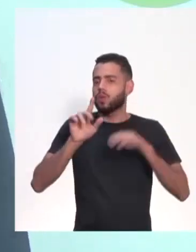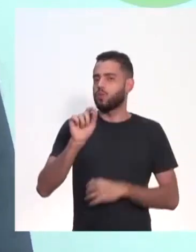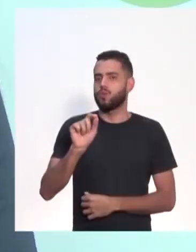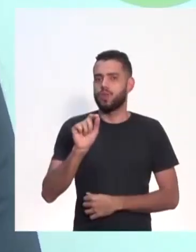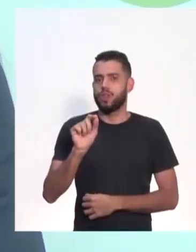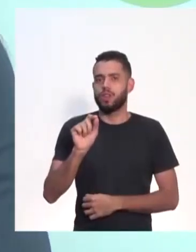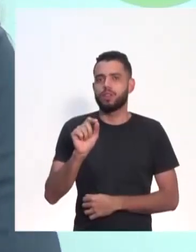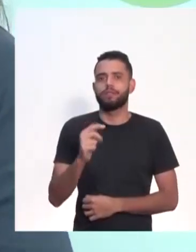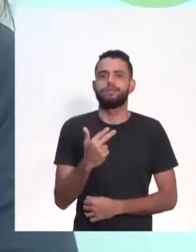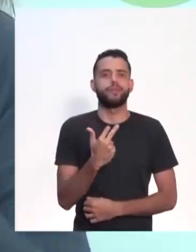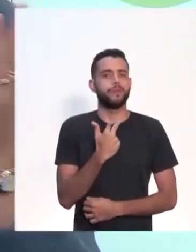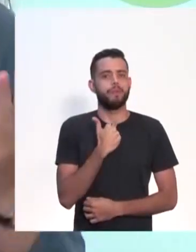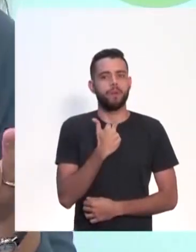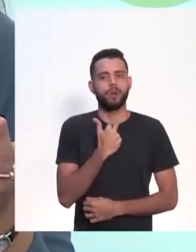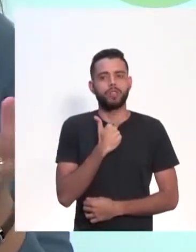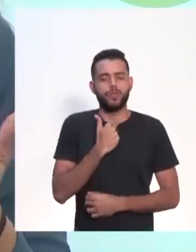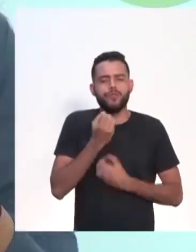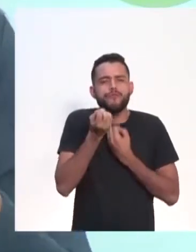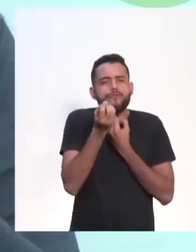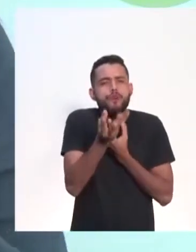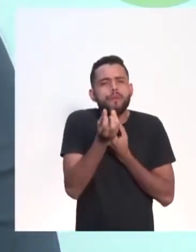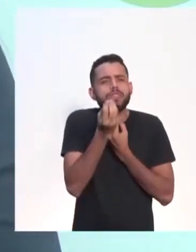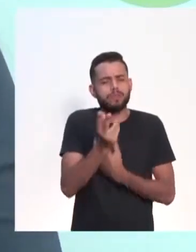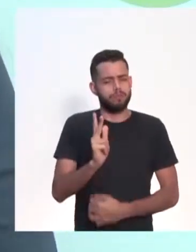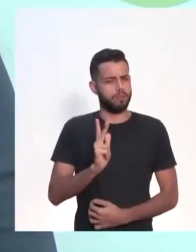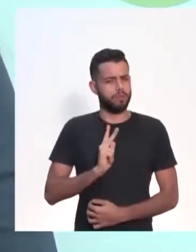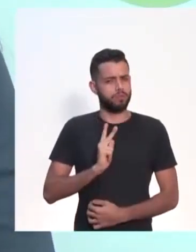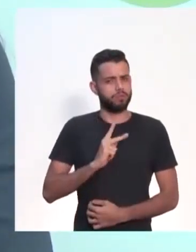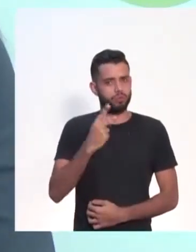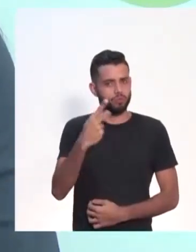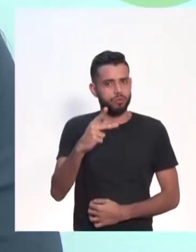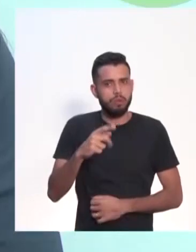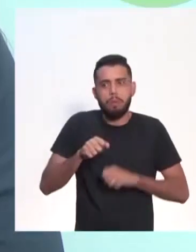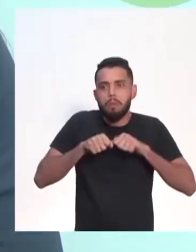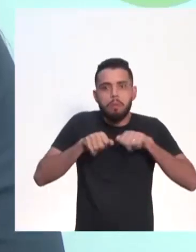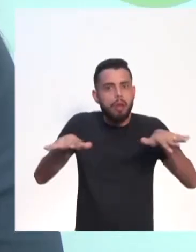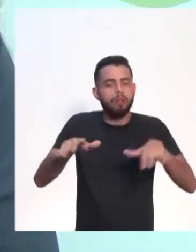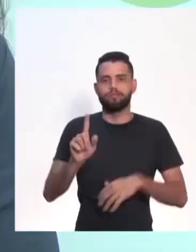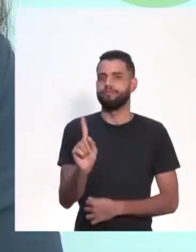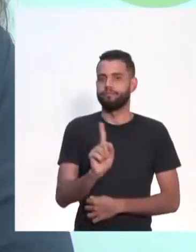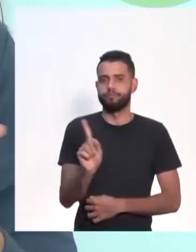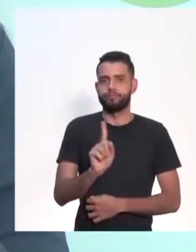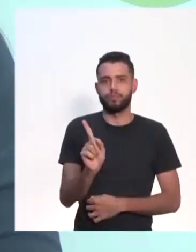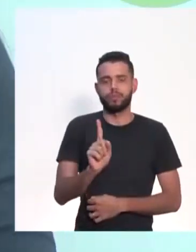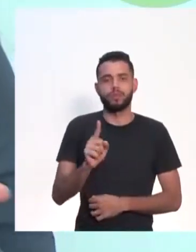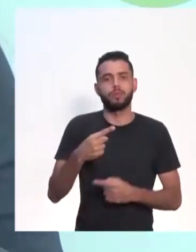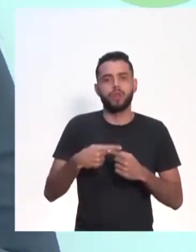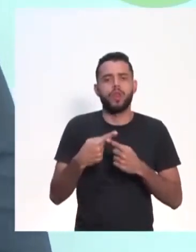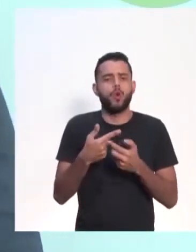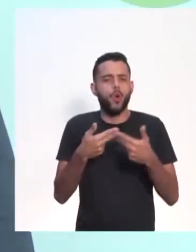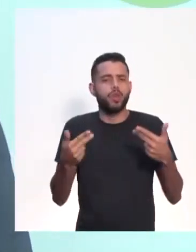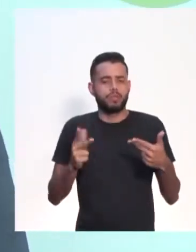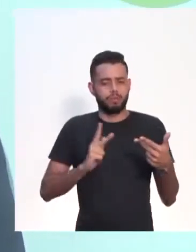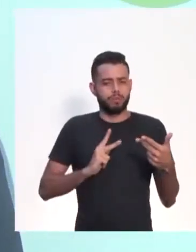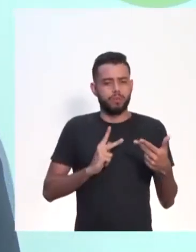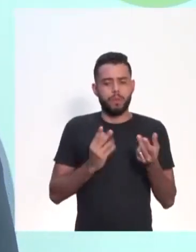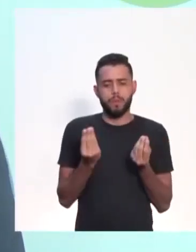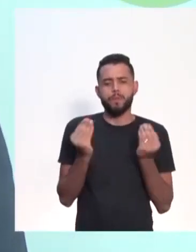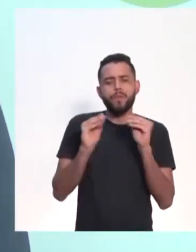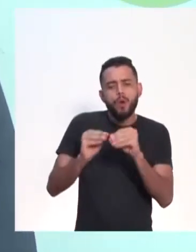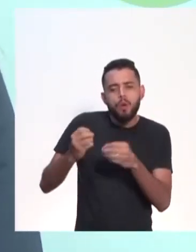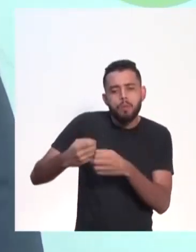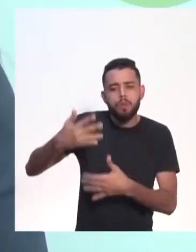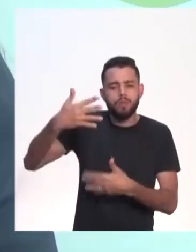não compartilhem dados pessoais. Os dados são nossos, então não coloquem no chat coisas que a gente não precisa